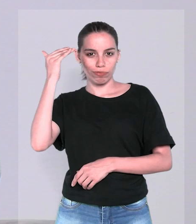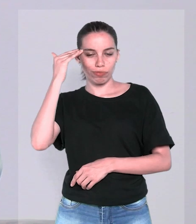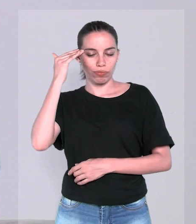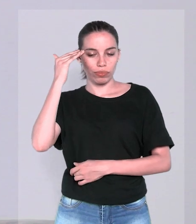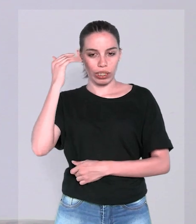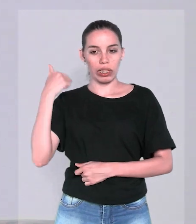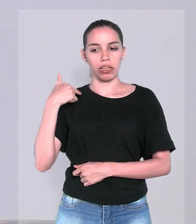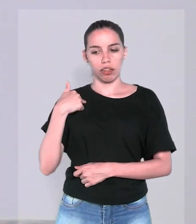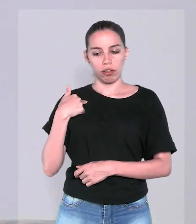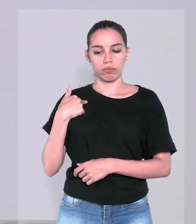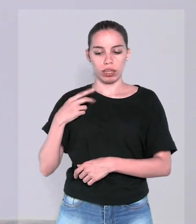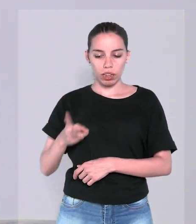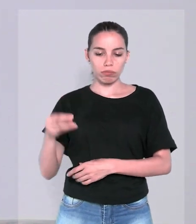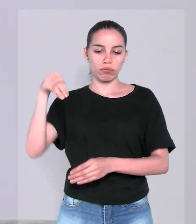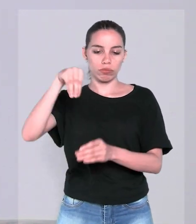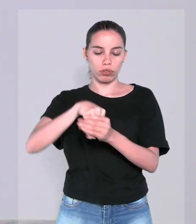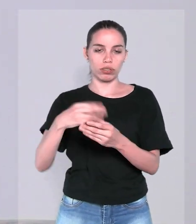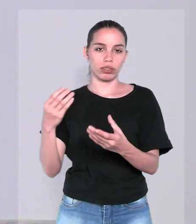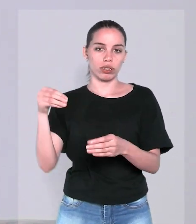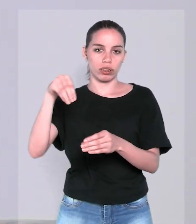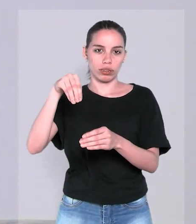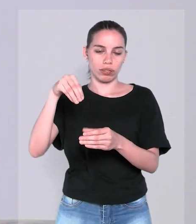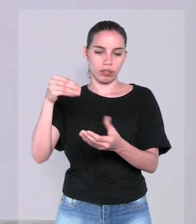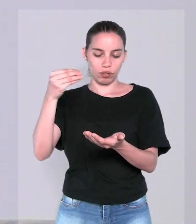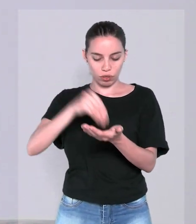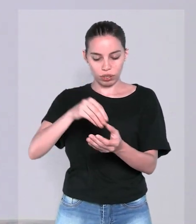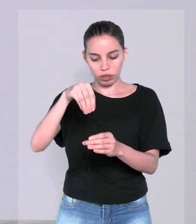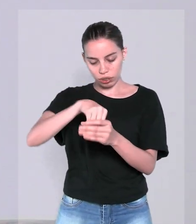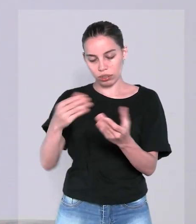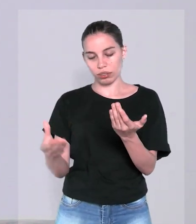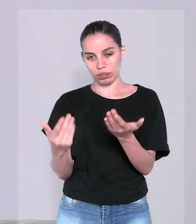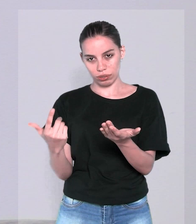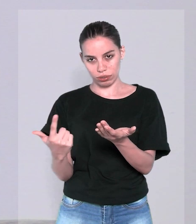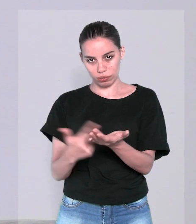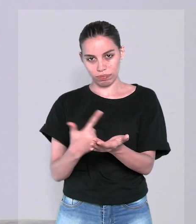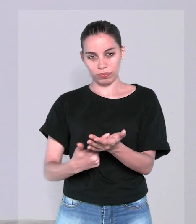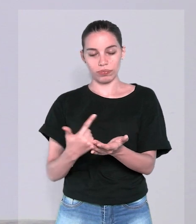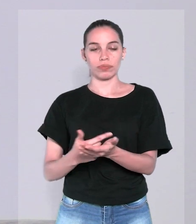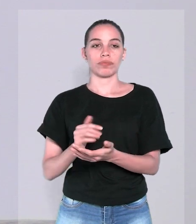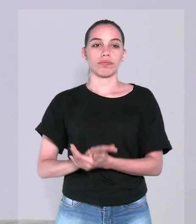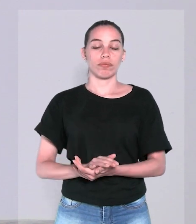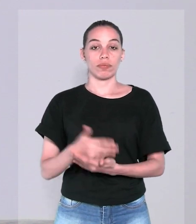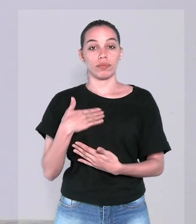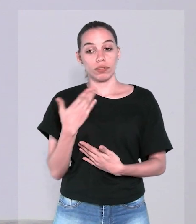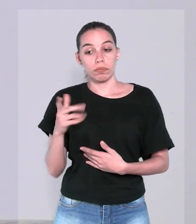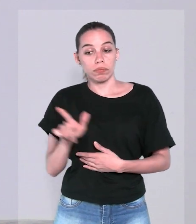científica. Então, a minha literatura ela tem esse movimento, não é? Ela vai por esse